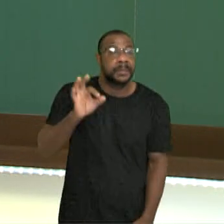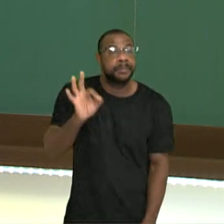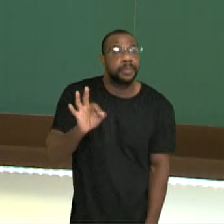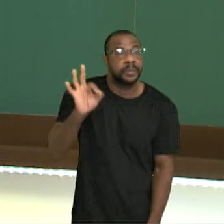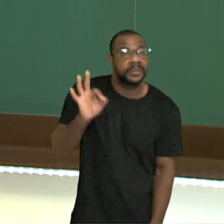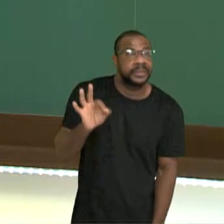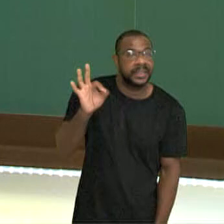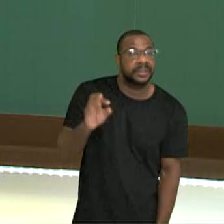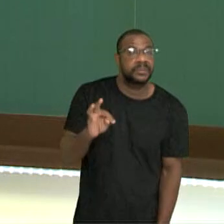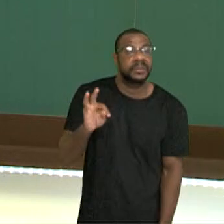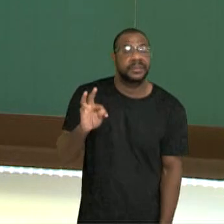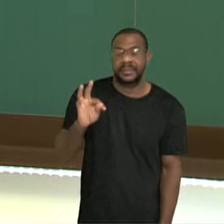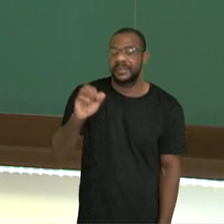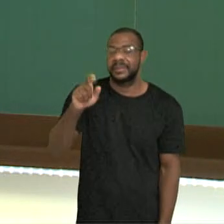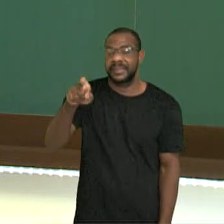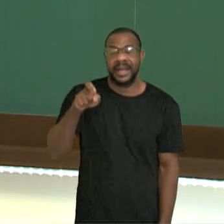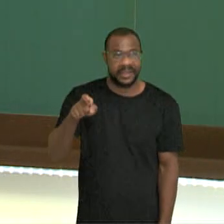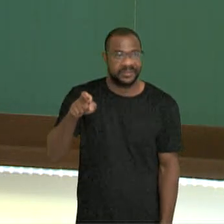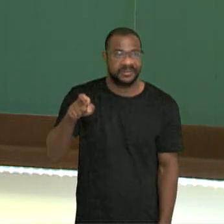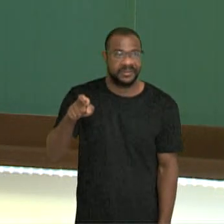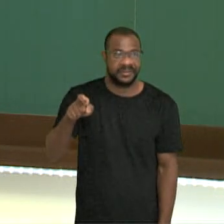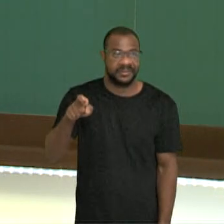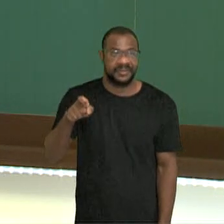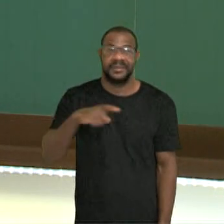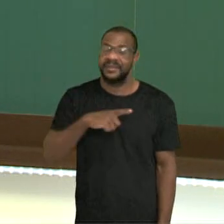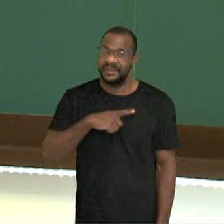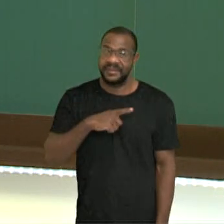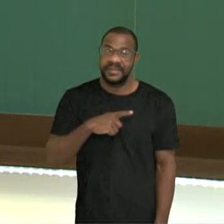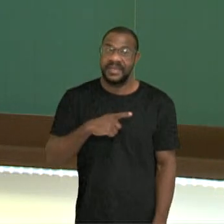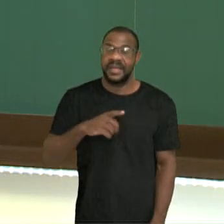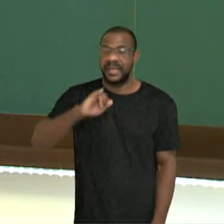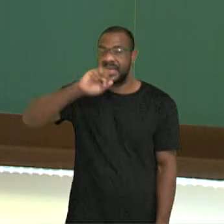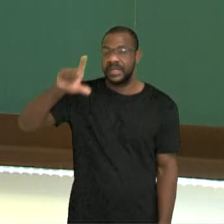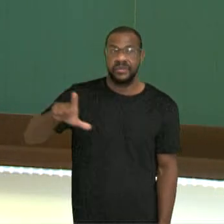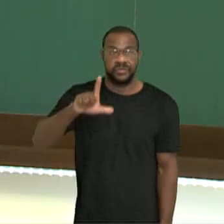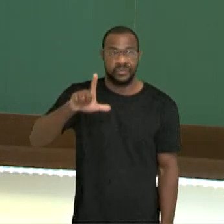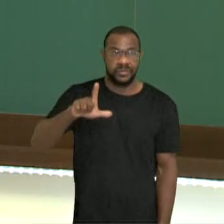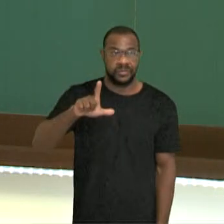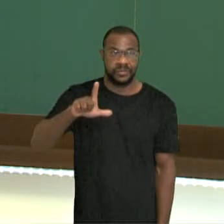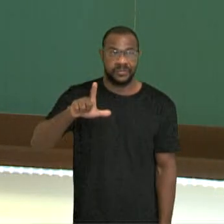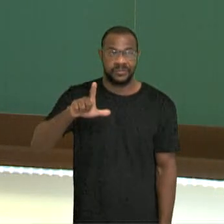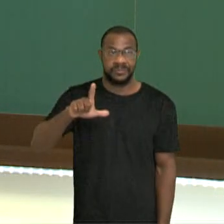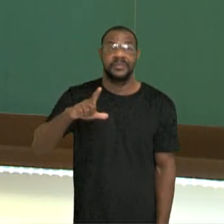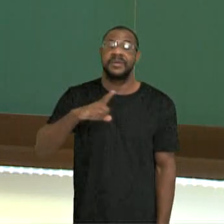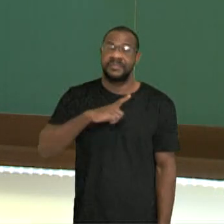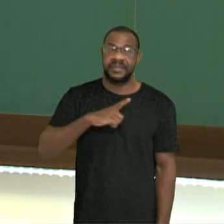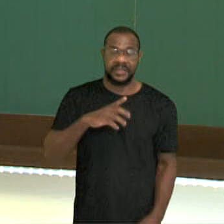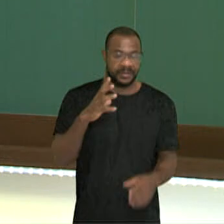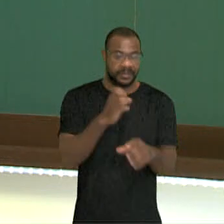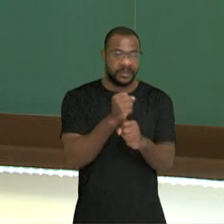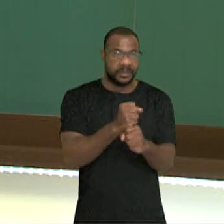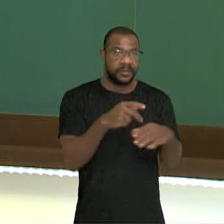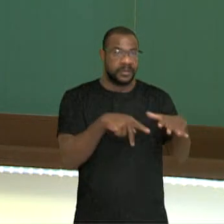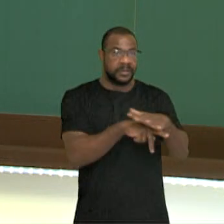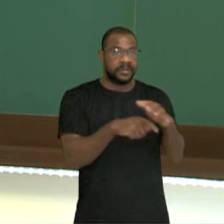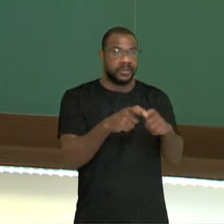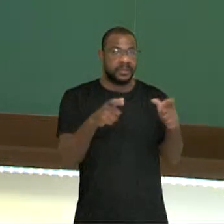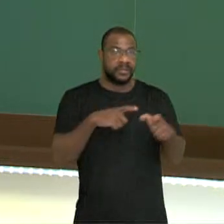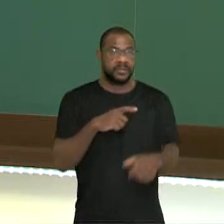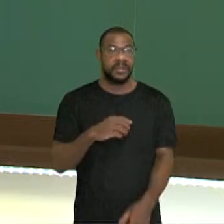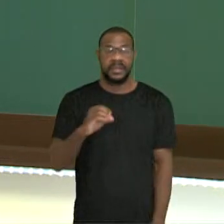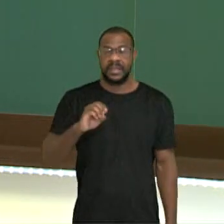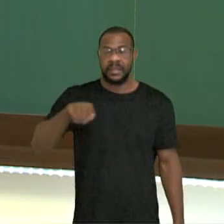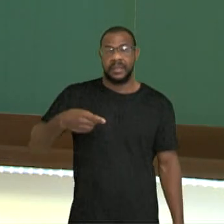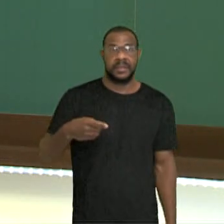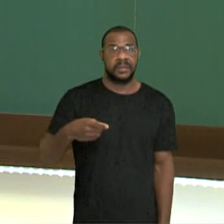70% da taxa de 0,19 em julho, a taxa, então, por exemplo, que ele vai ter de rendimentos vai ser essa daqui,